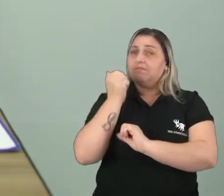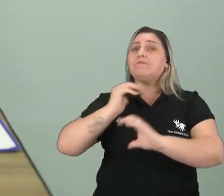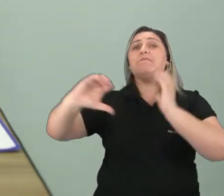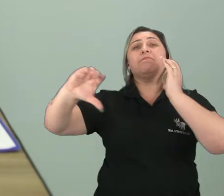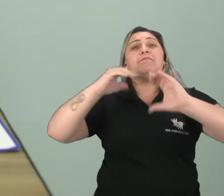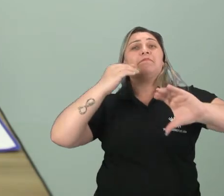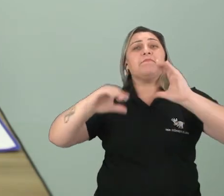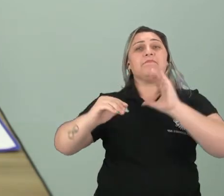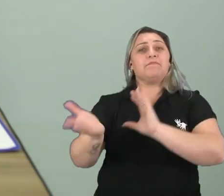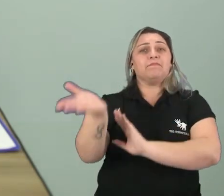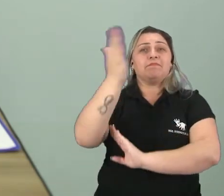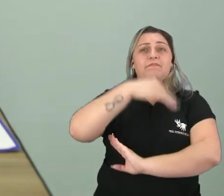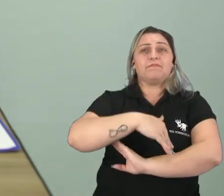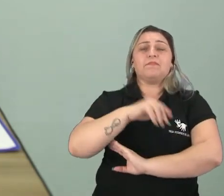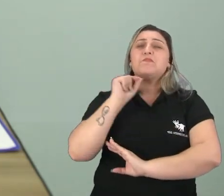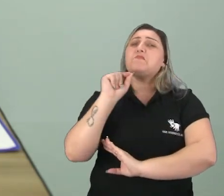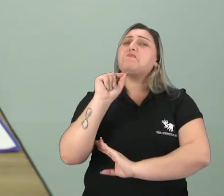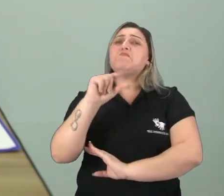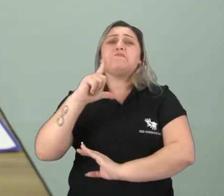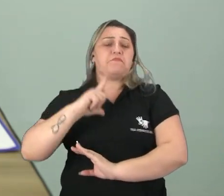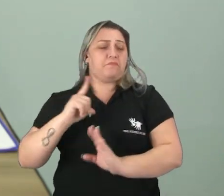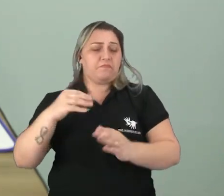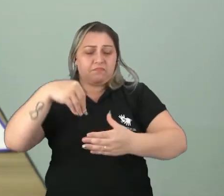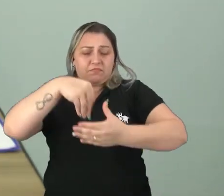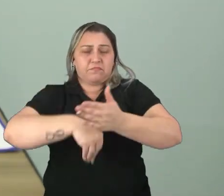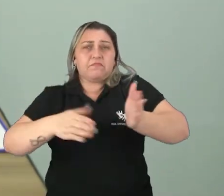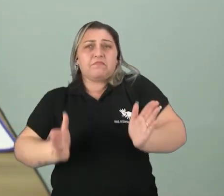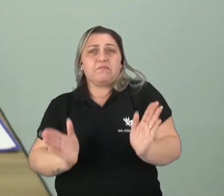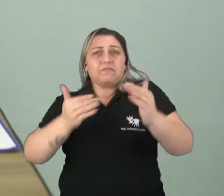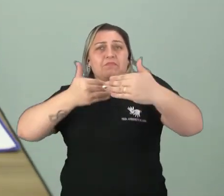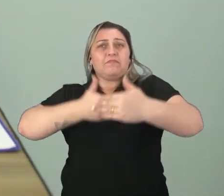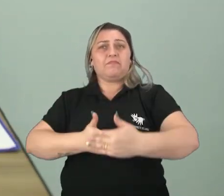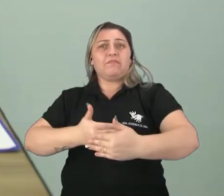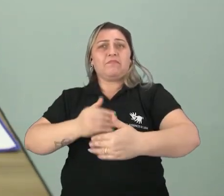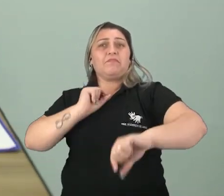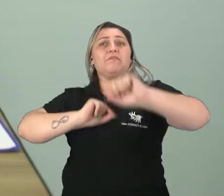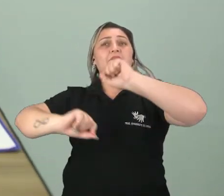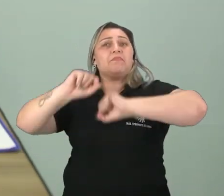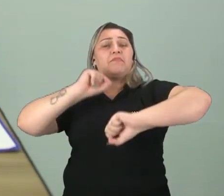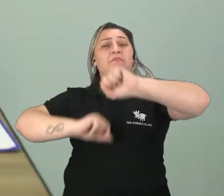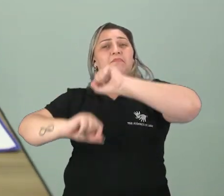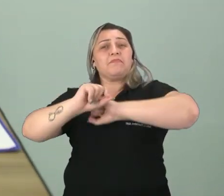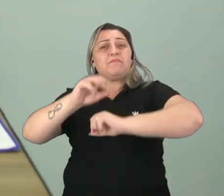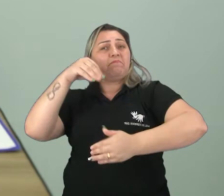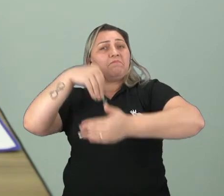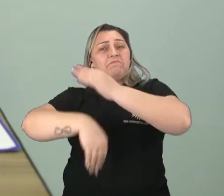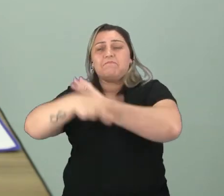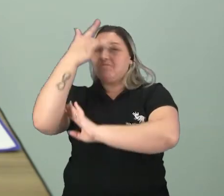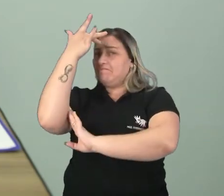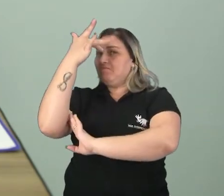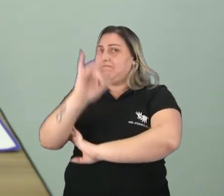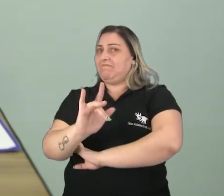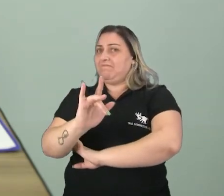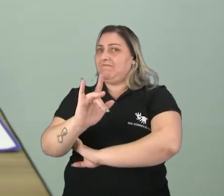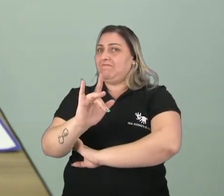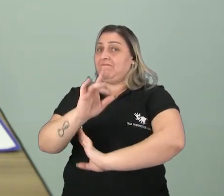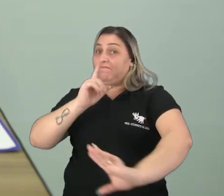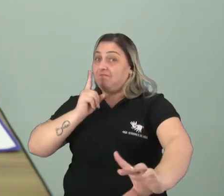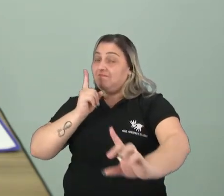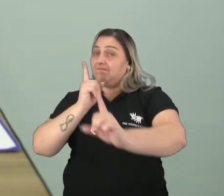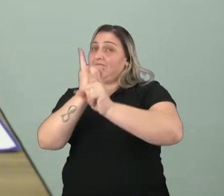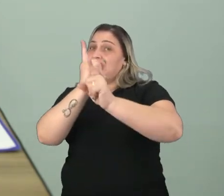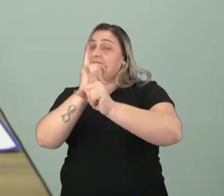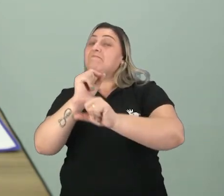sabe a musiquinha vamos lá o que será que tem dentro desta caixa que será que tem dentro Eu não sei